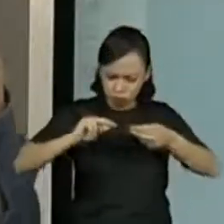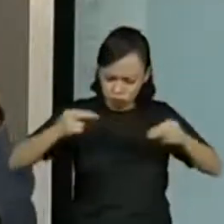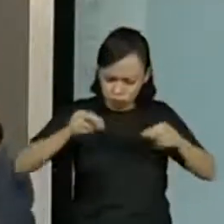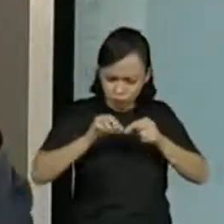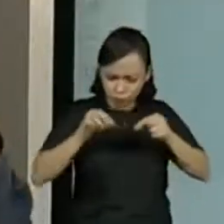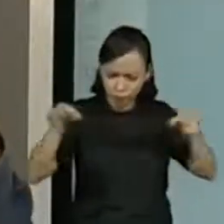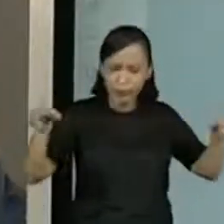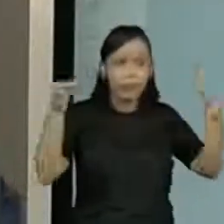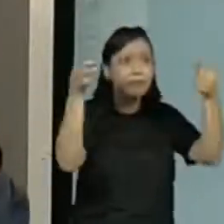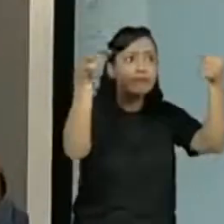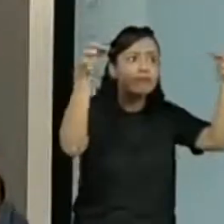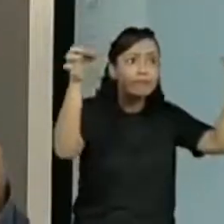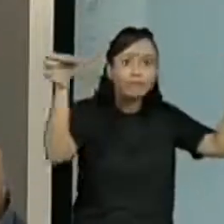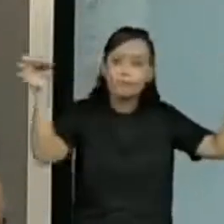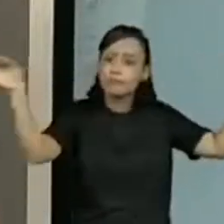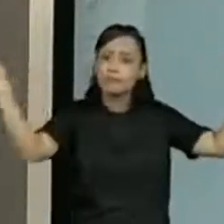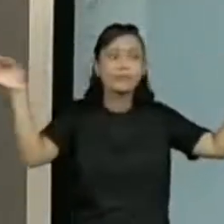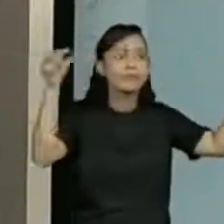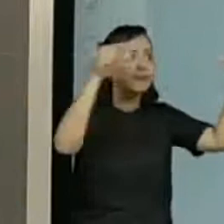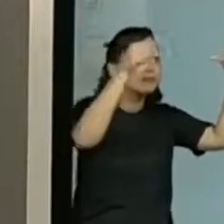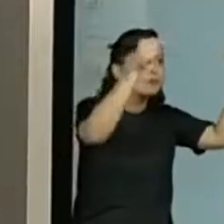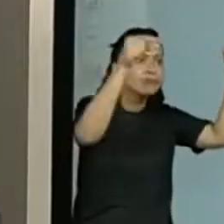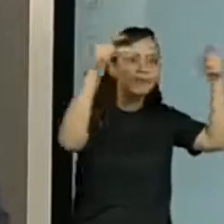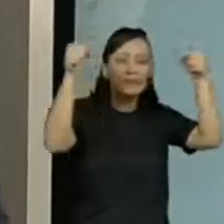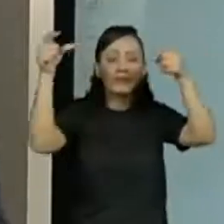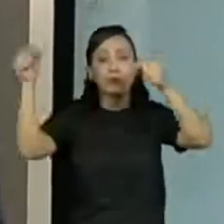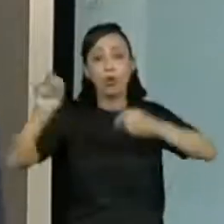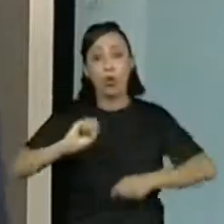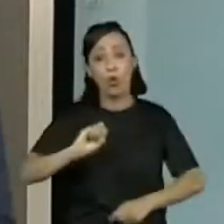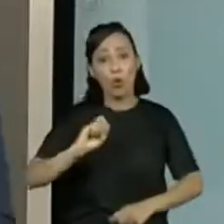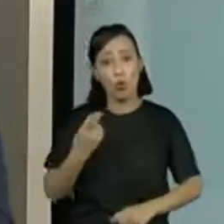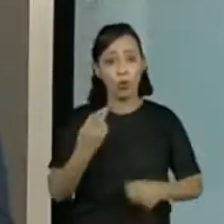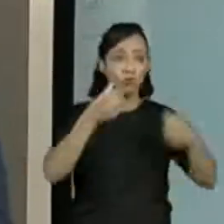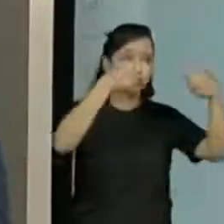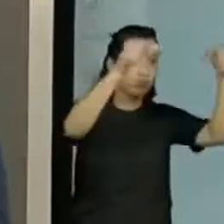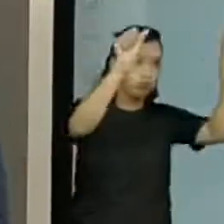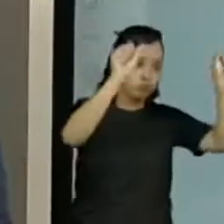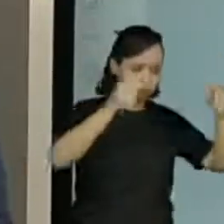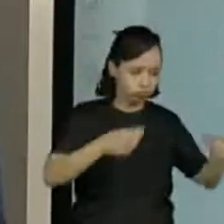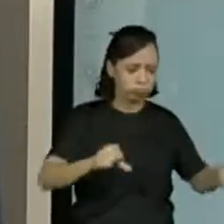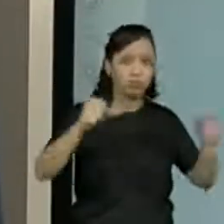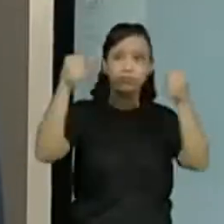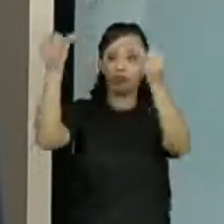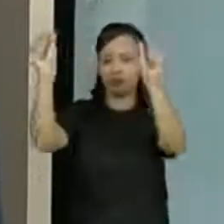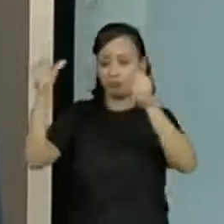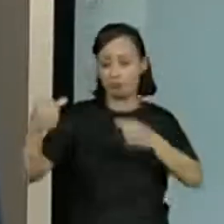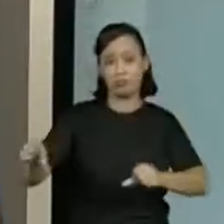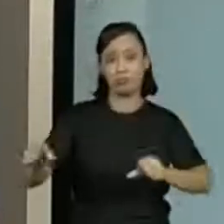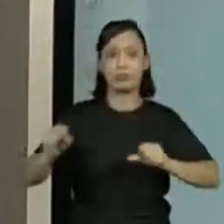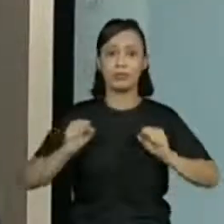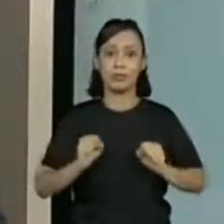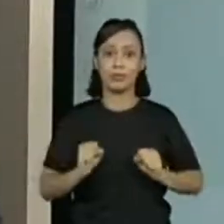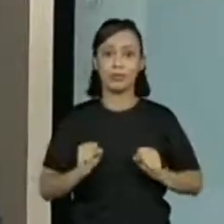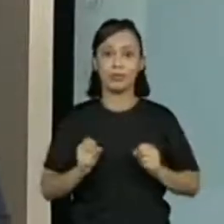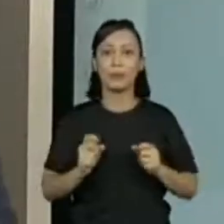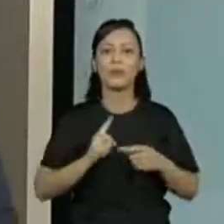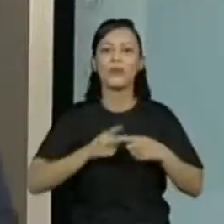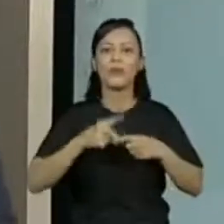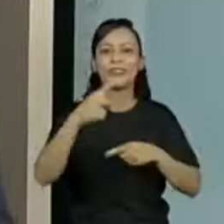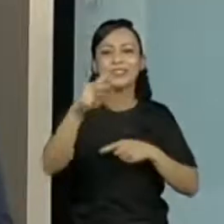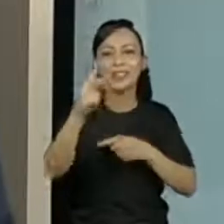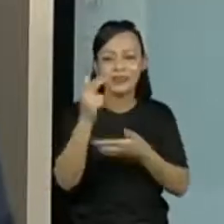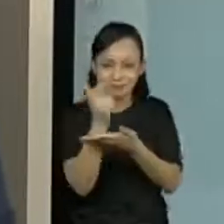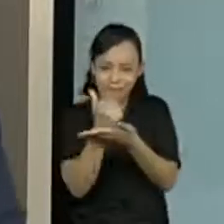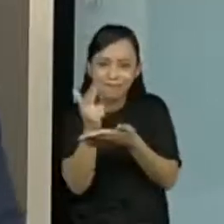barbante e a gente vai depois pendurar todos esses desenhos que vocês ou fizeram desenho ou que recortar alguma imagem